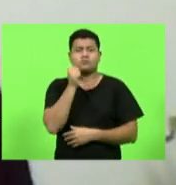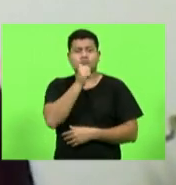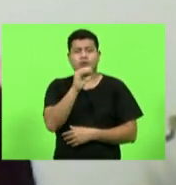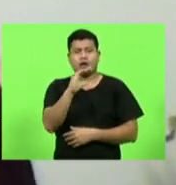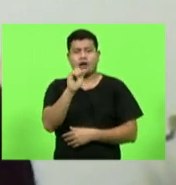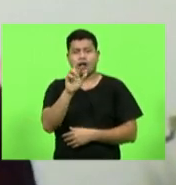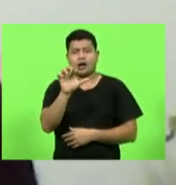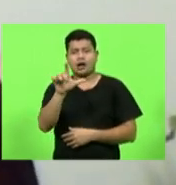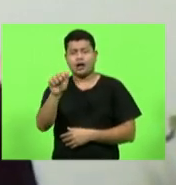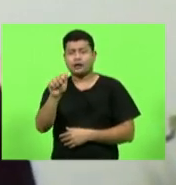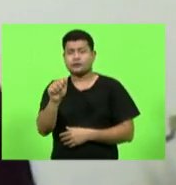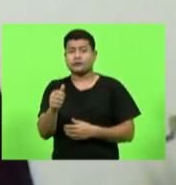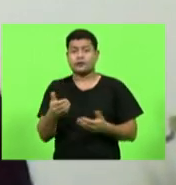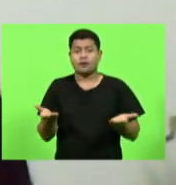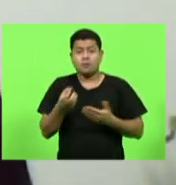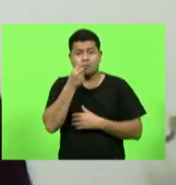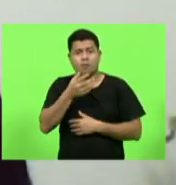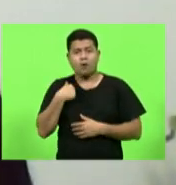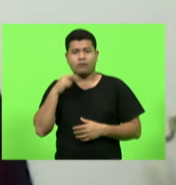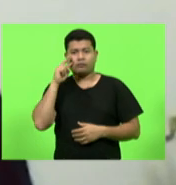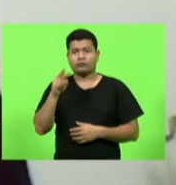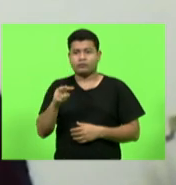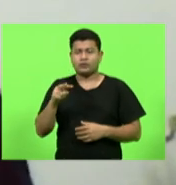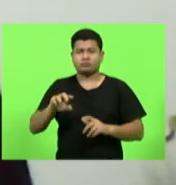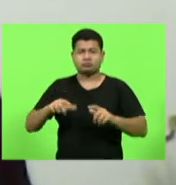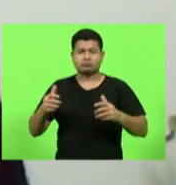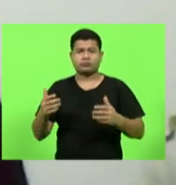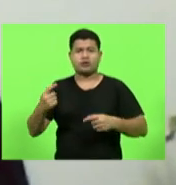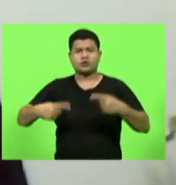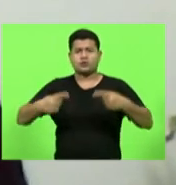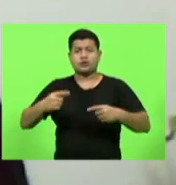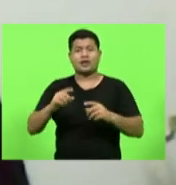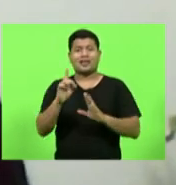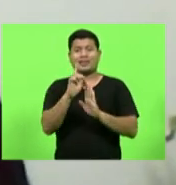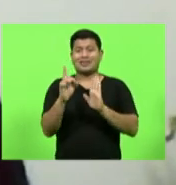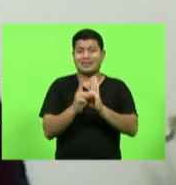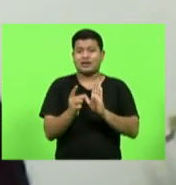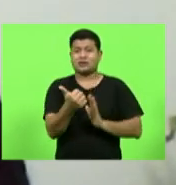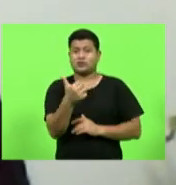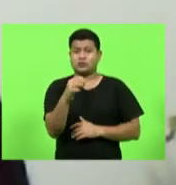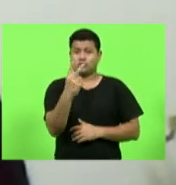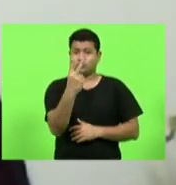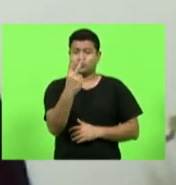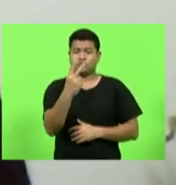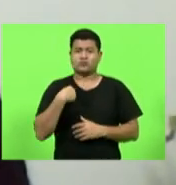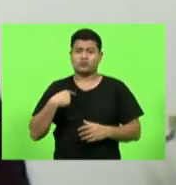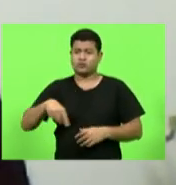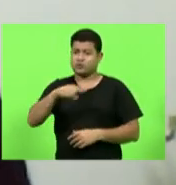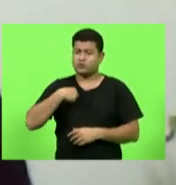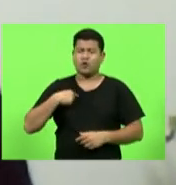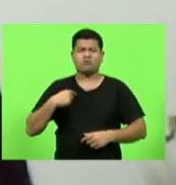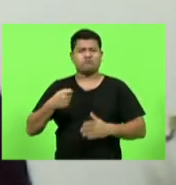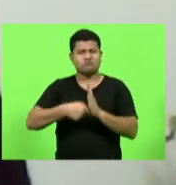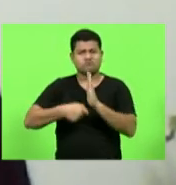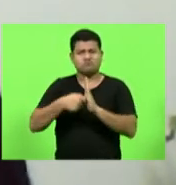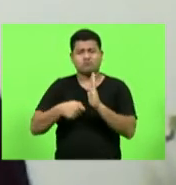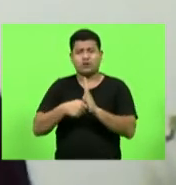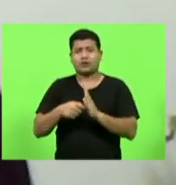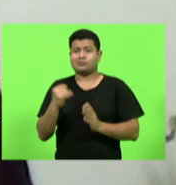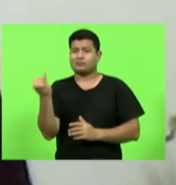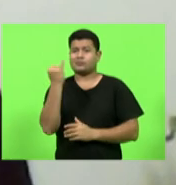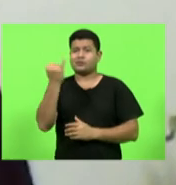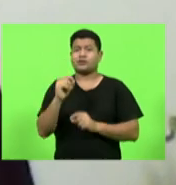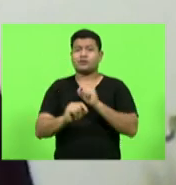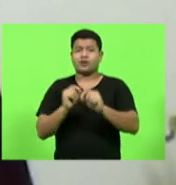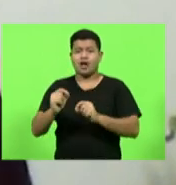essa pauta está avançando, pois há duas décadas estamos nessa luta. É muito importante uma implementação de equipes multidisciplinares